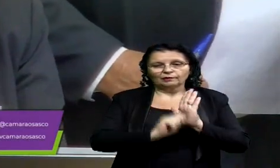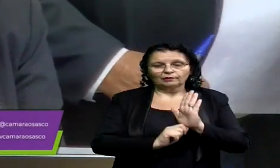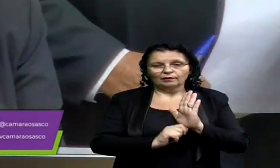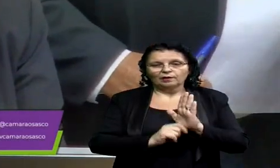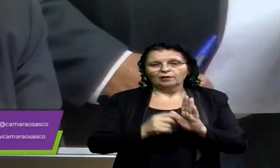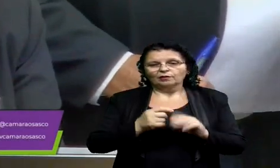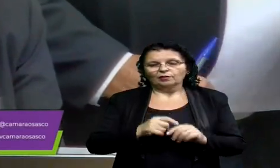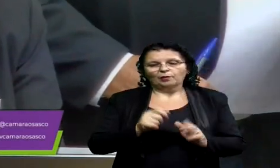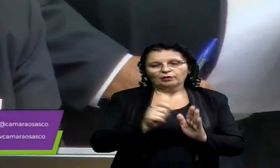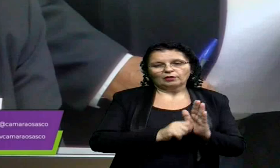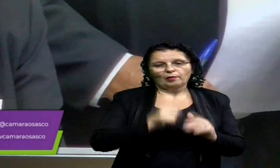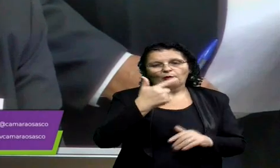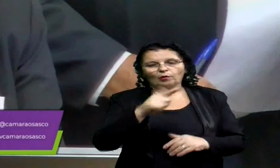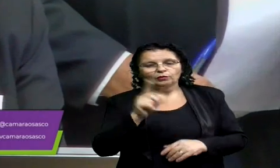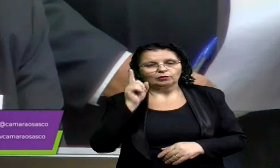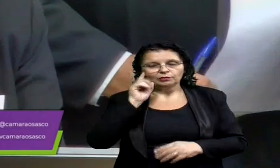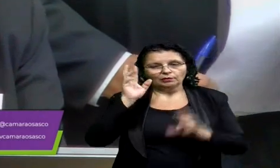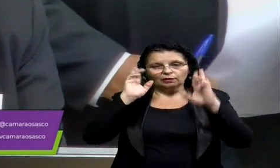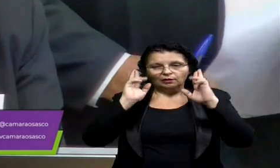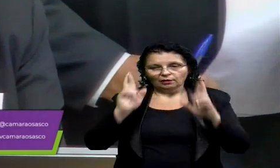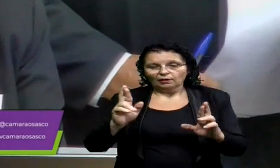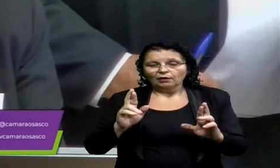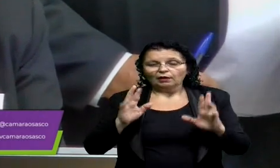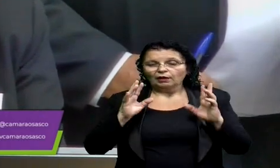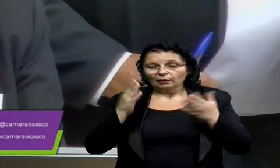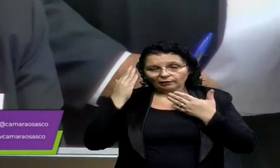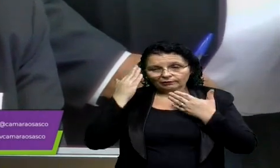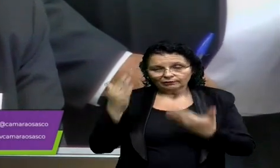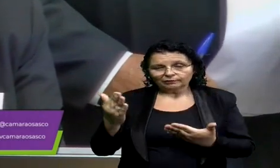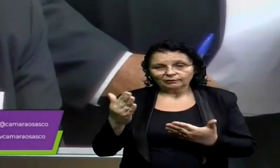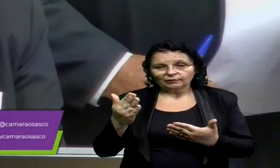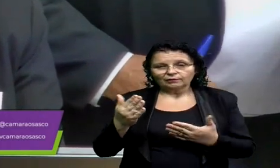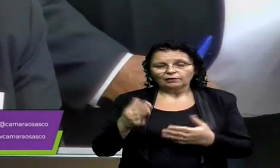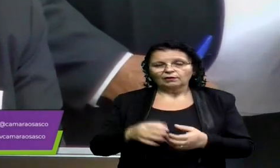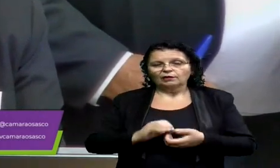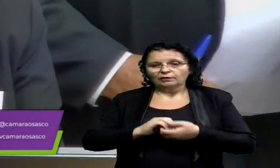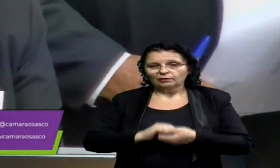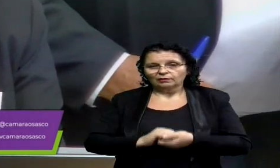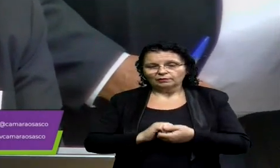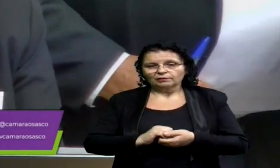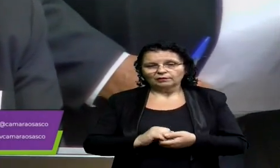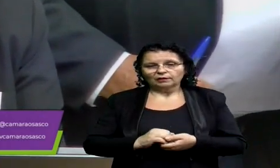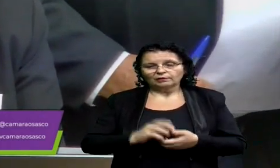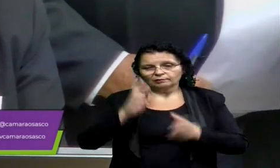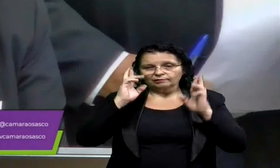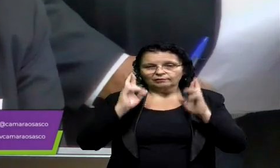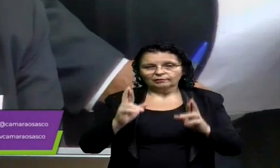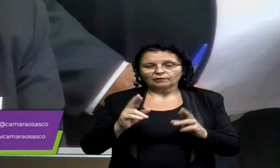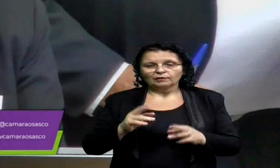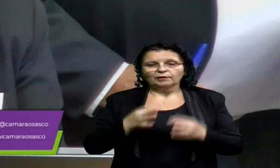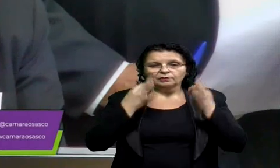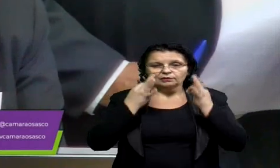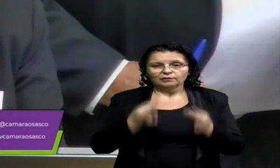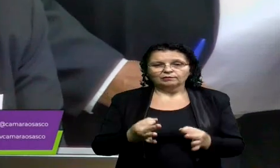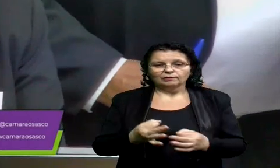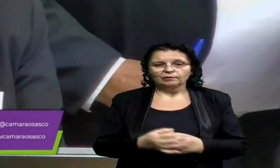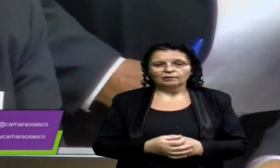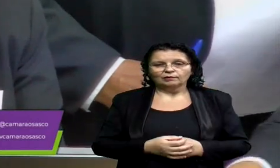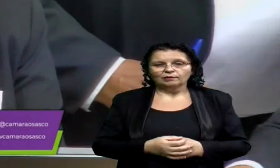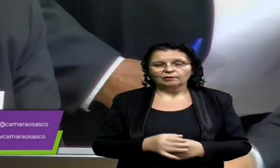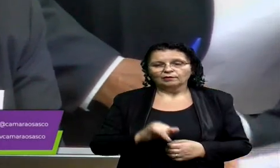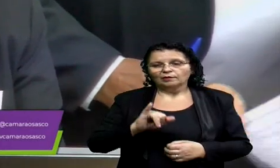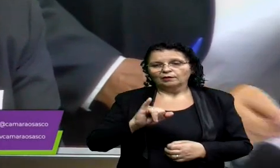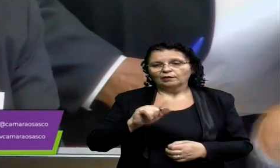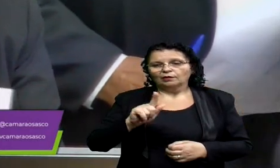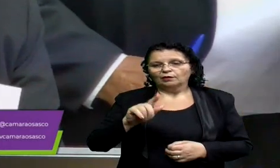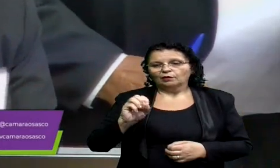que não pôde reagendar respeitosamente agradeço a atenção e reitero votos de elevada estima e consideração Atenciosamente Igor